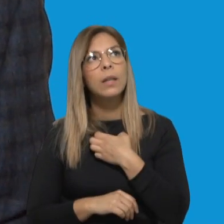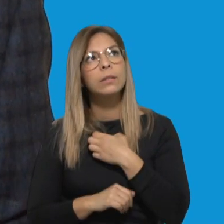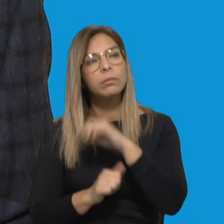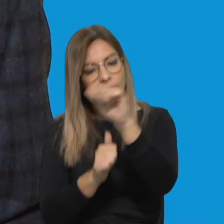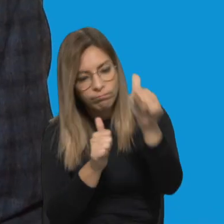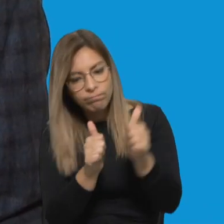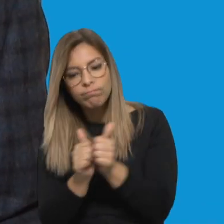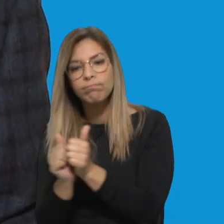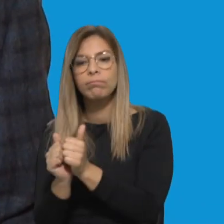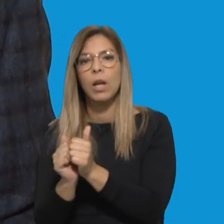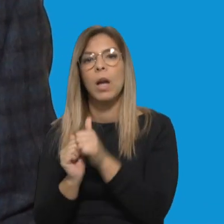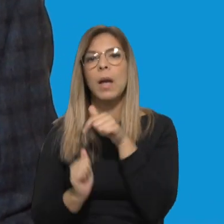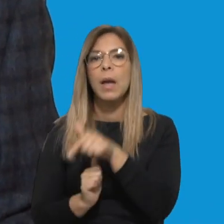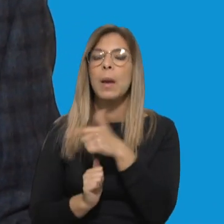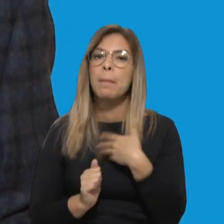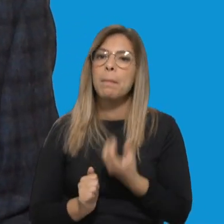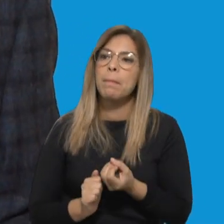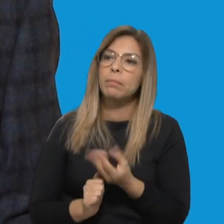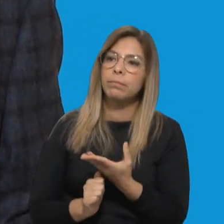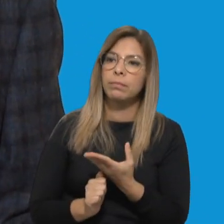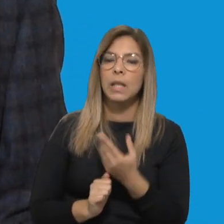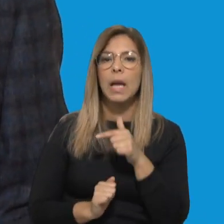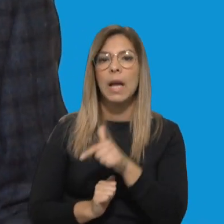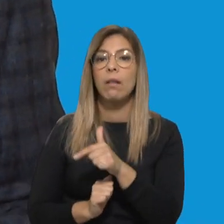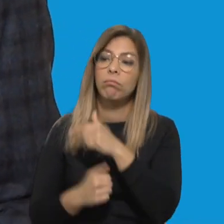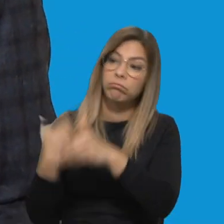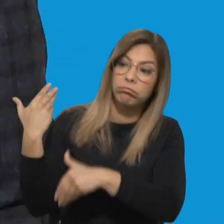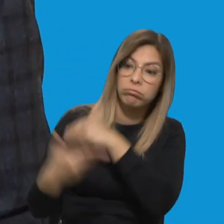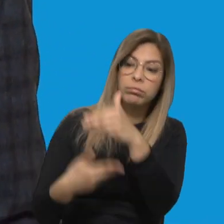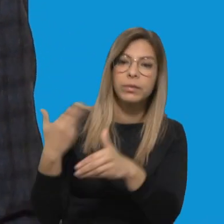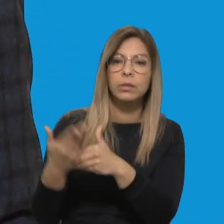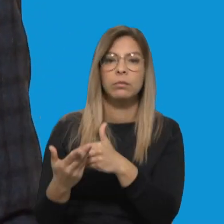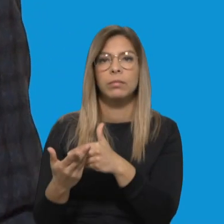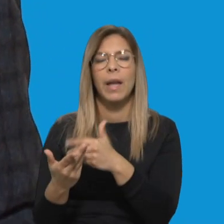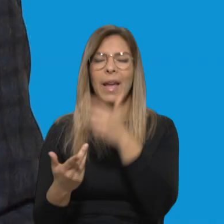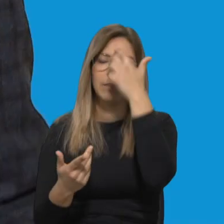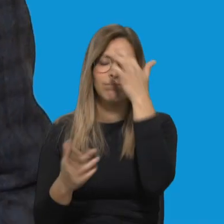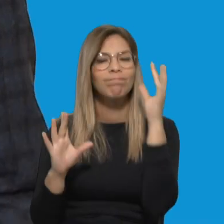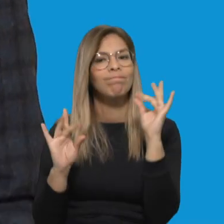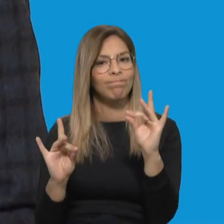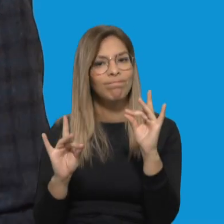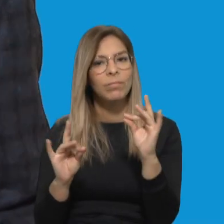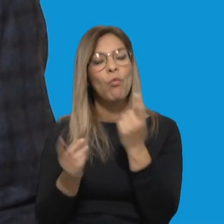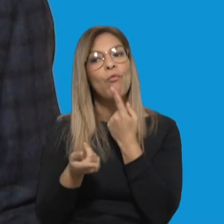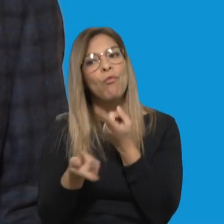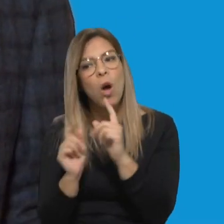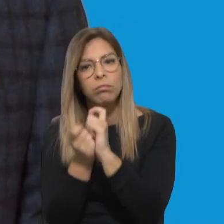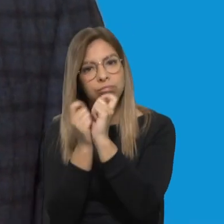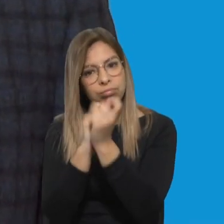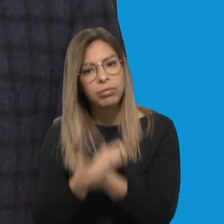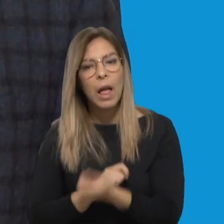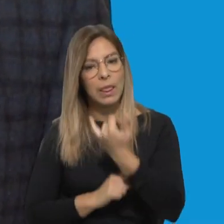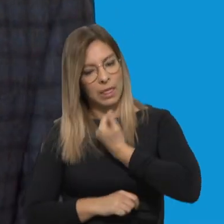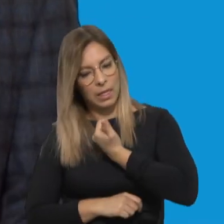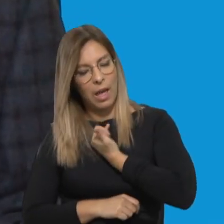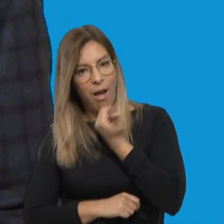perdão nunca é uma coisa que vem e que passa por nós, é alguma coisa que deve ficar, que deve refazer a nossa identidade,